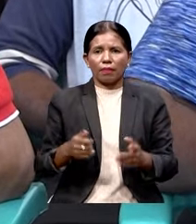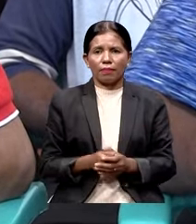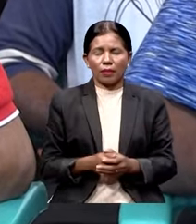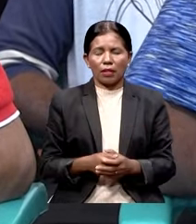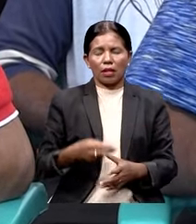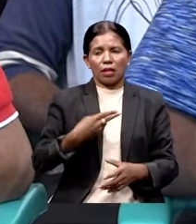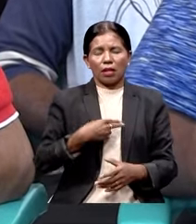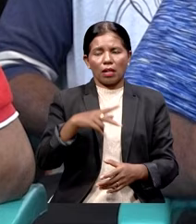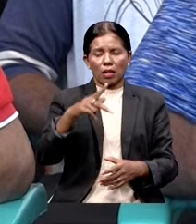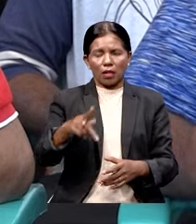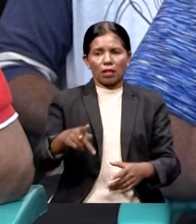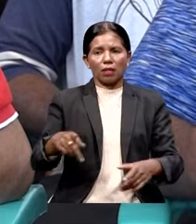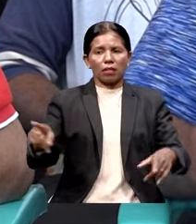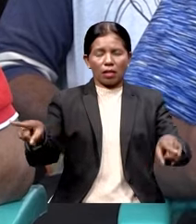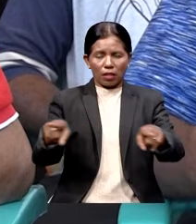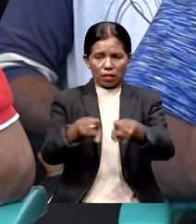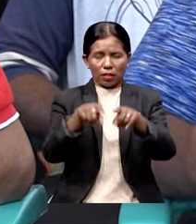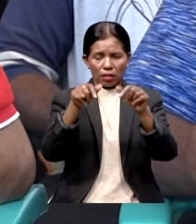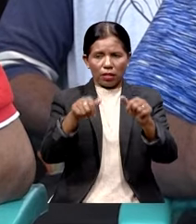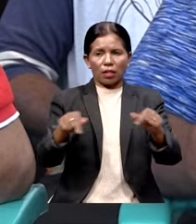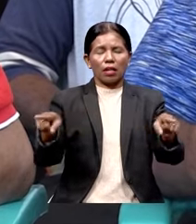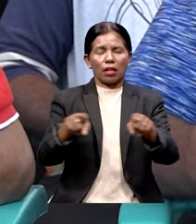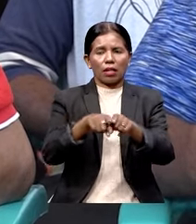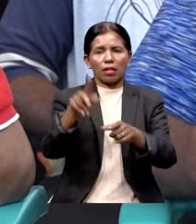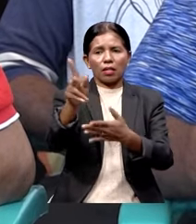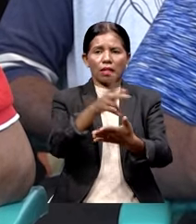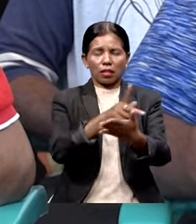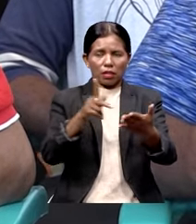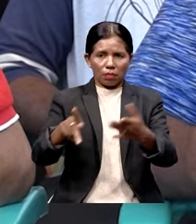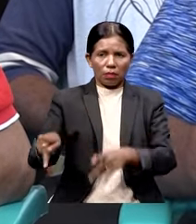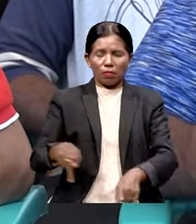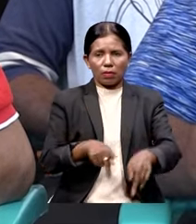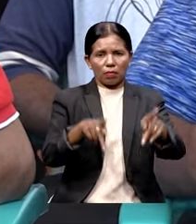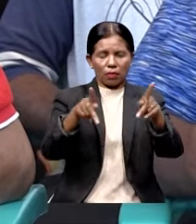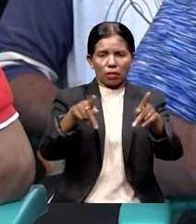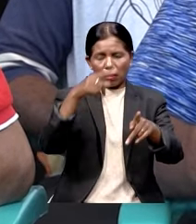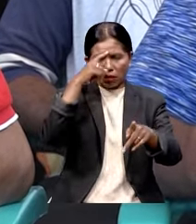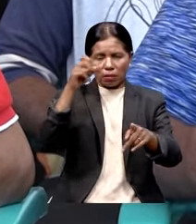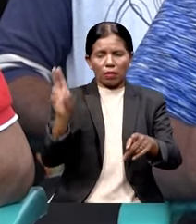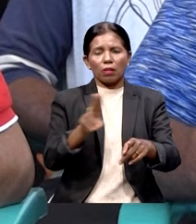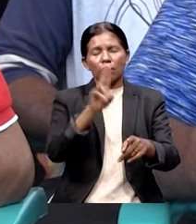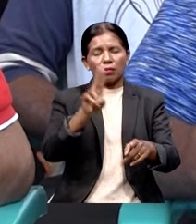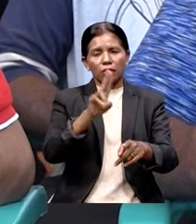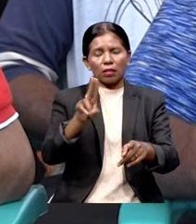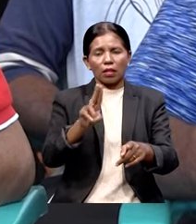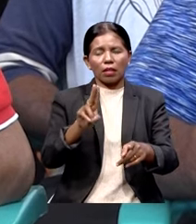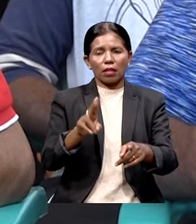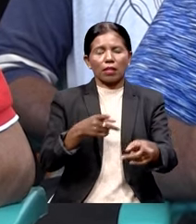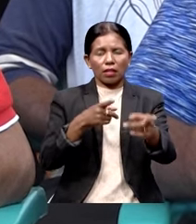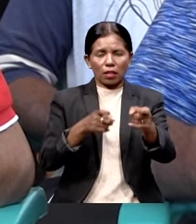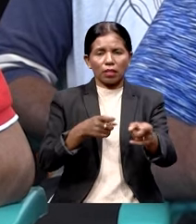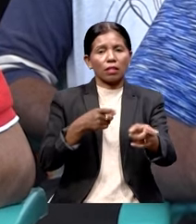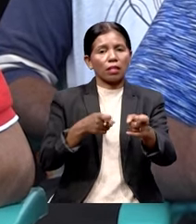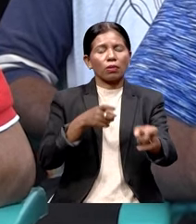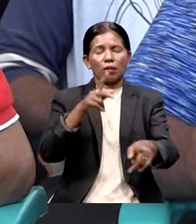Atitude ka halok sirene anesa krimi publiku tamba uza arma tiru sidedau